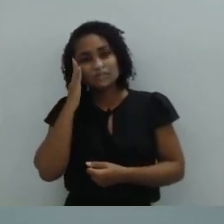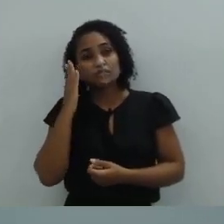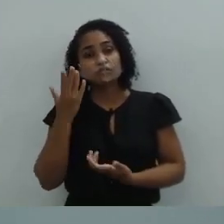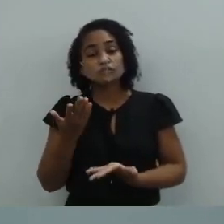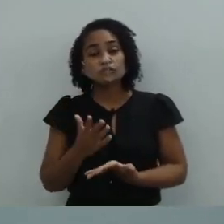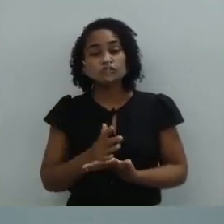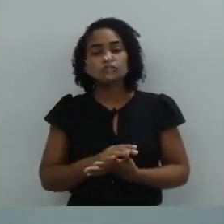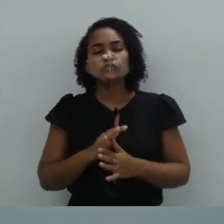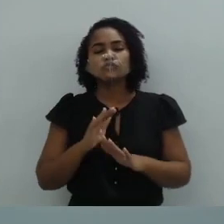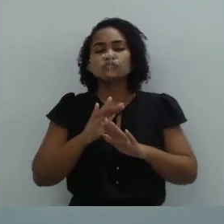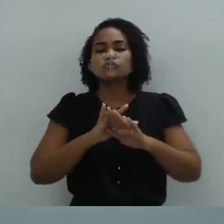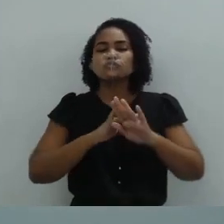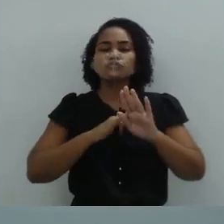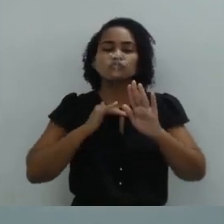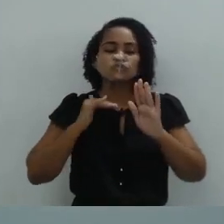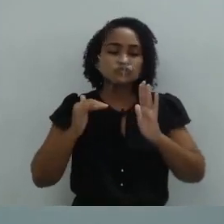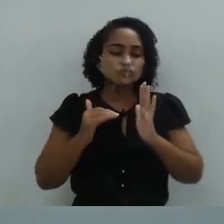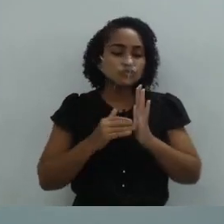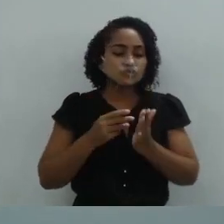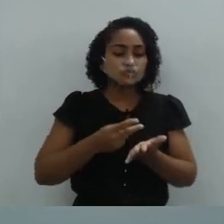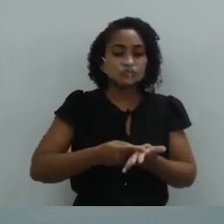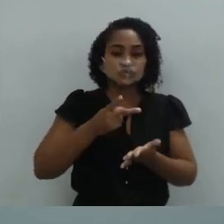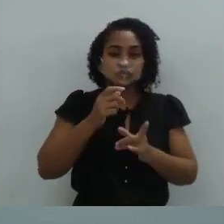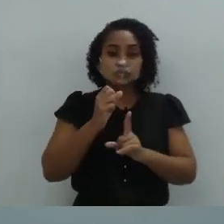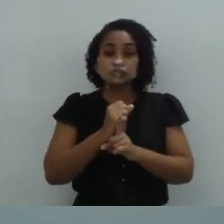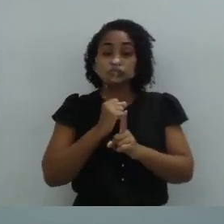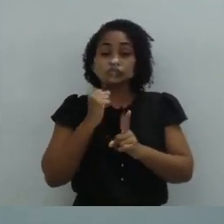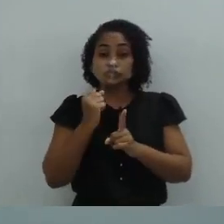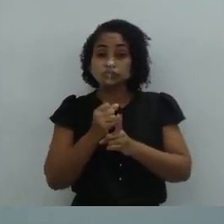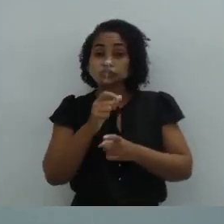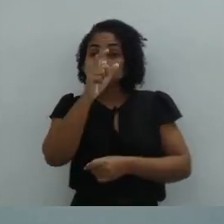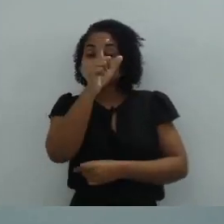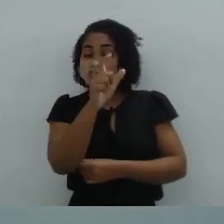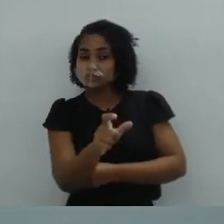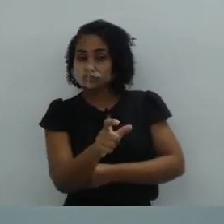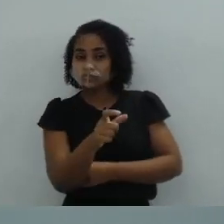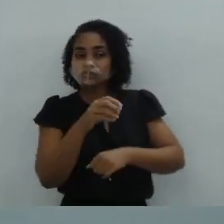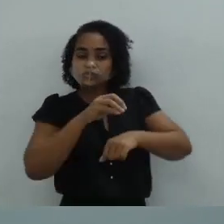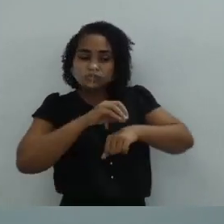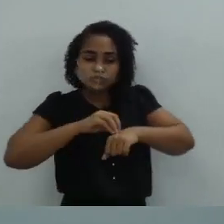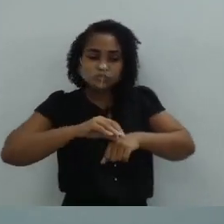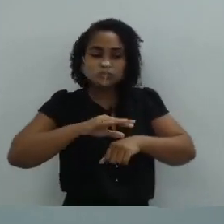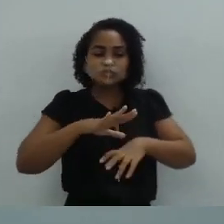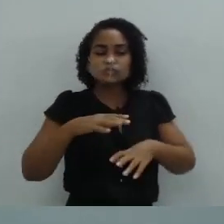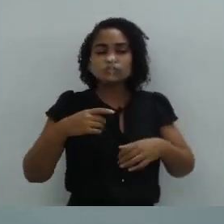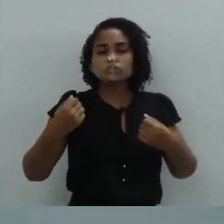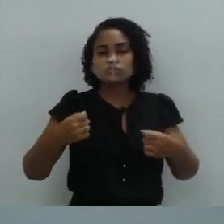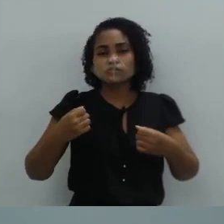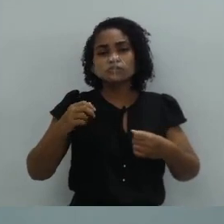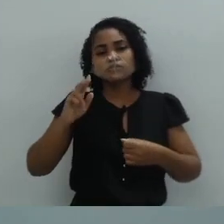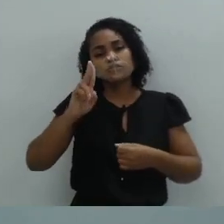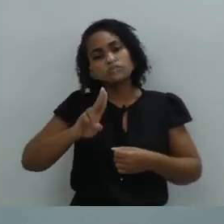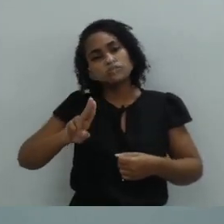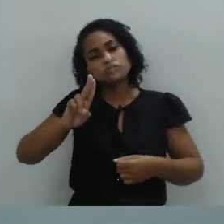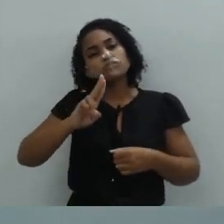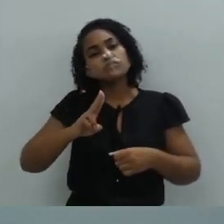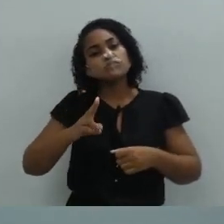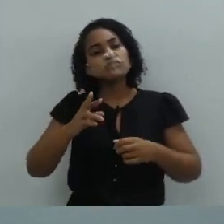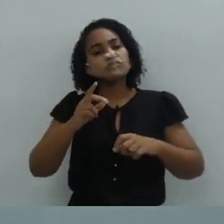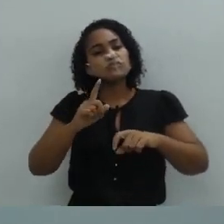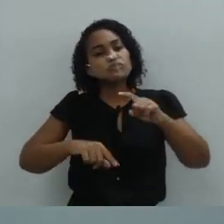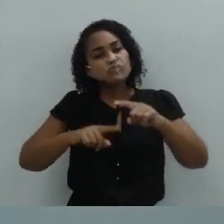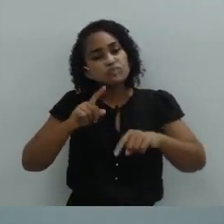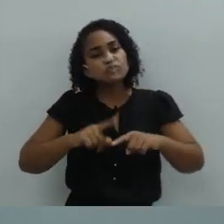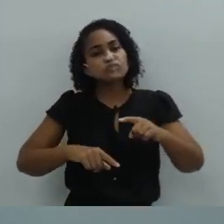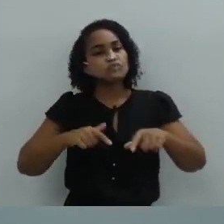para toda a situação social que o indivíduo vai passar, a gente vai estar sempre utilizando recursos